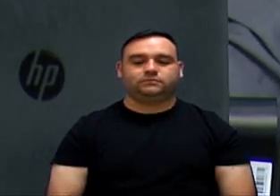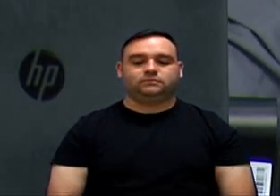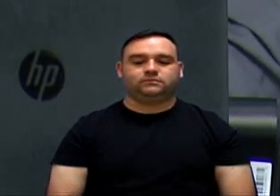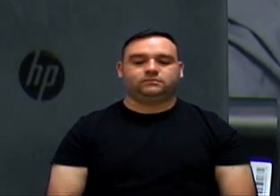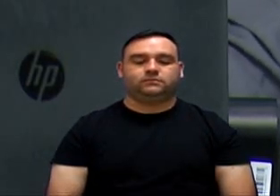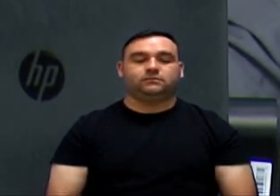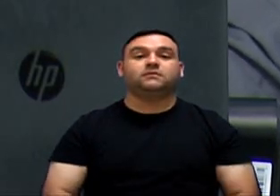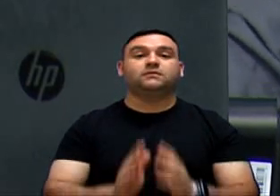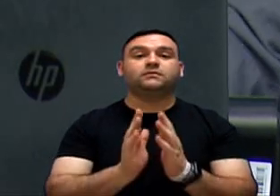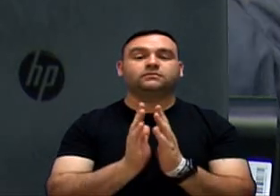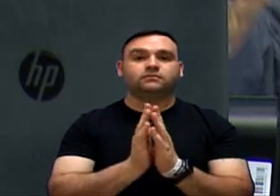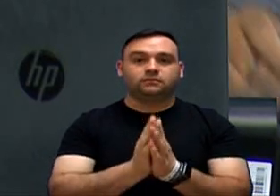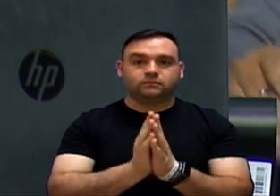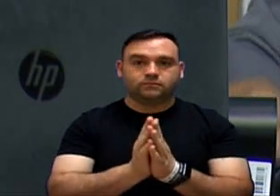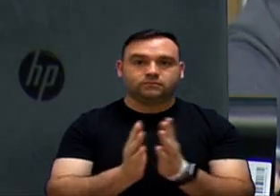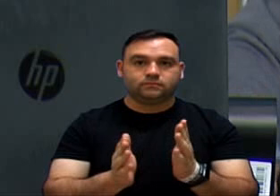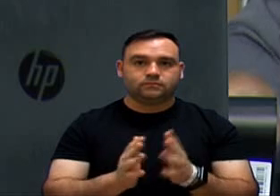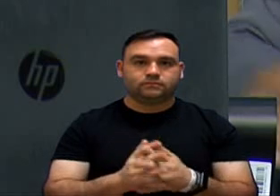Por favor.